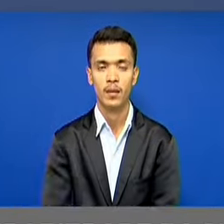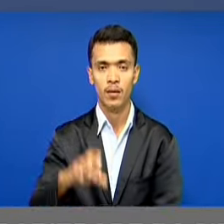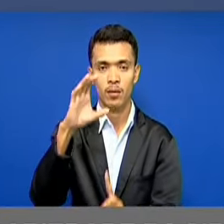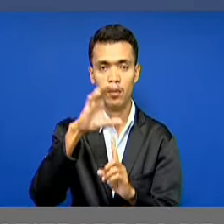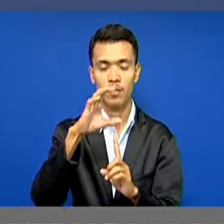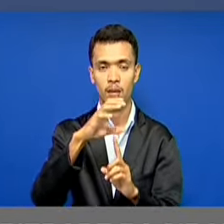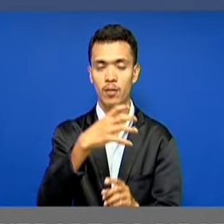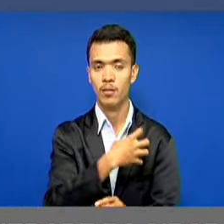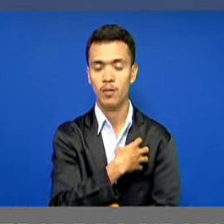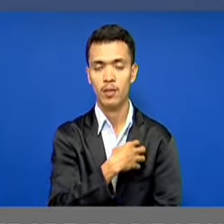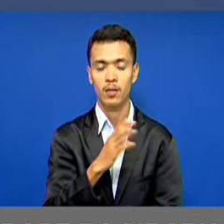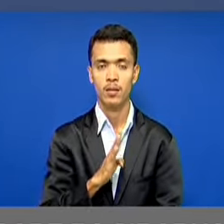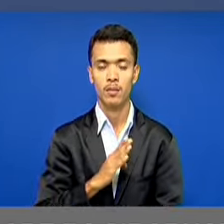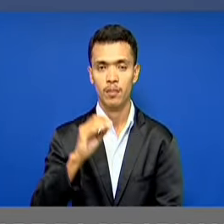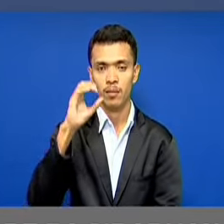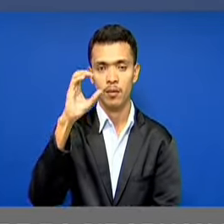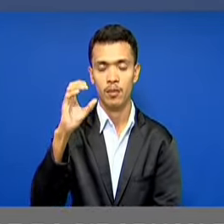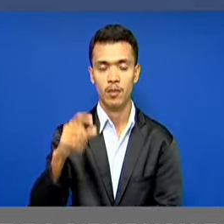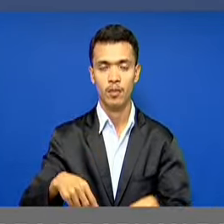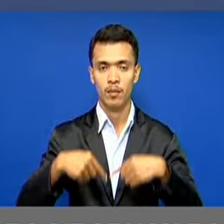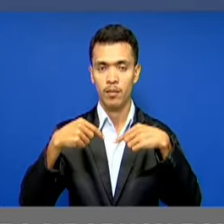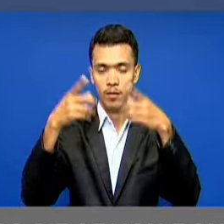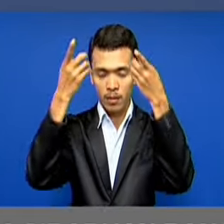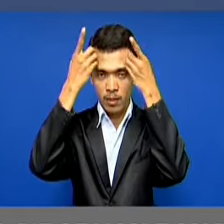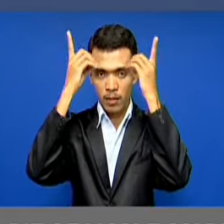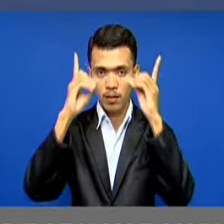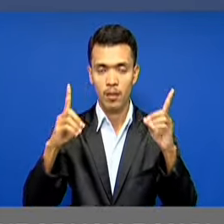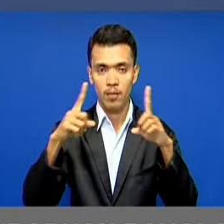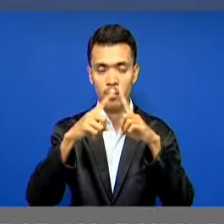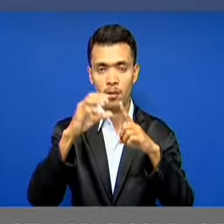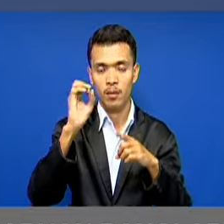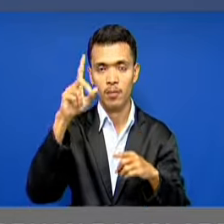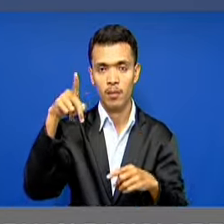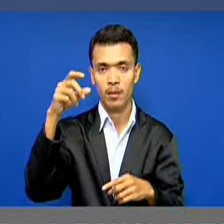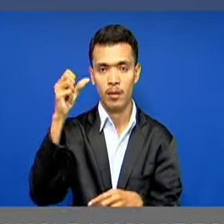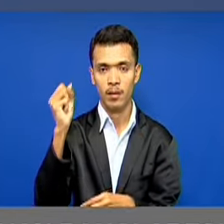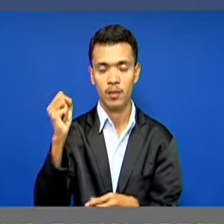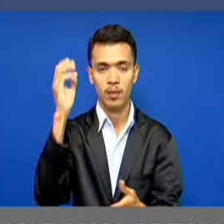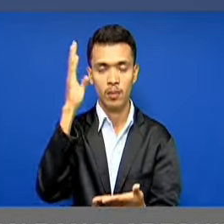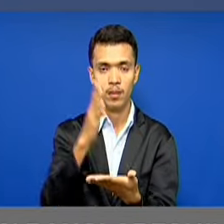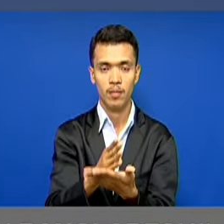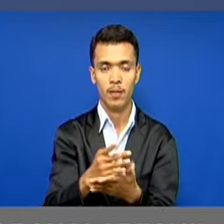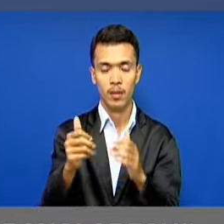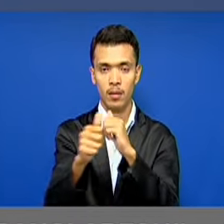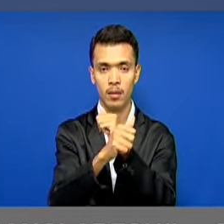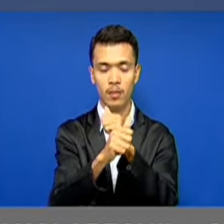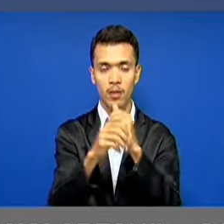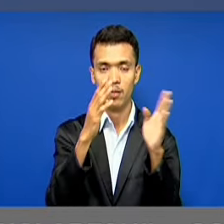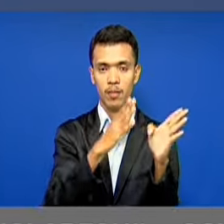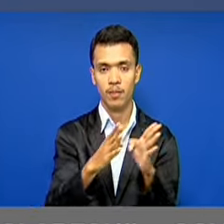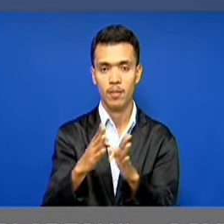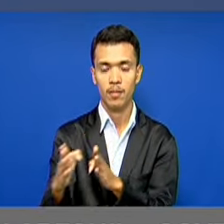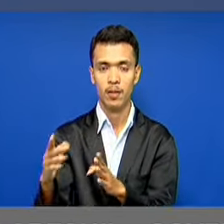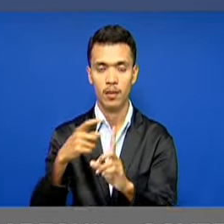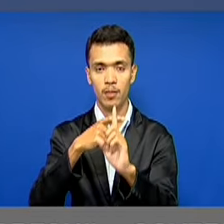Commando Penetele Municipio Baucau, Makahasai de Spaisu Autoriza Oficial Ba Ope Suku Tirloca, Hodi Haparação Pacífico, Nebe